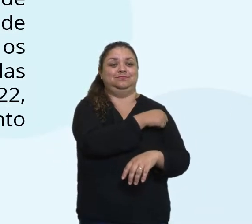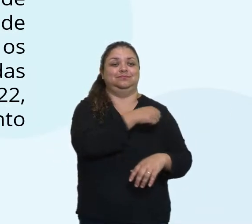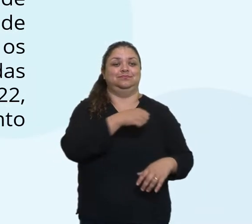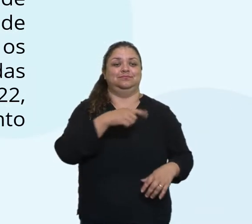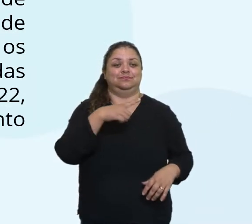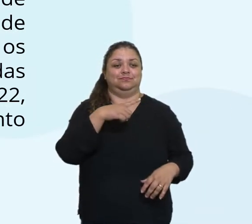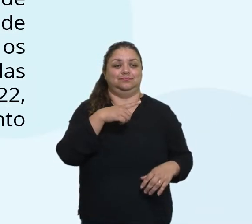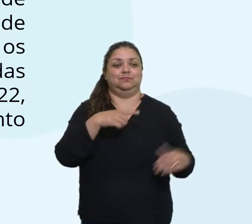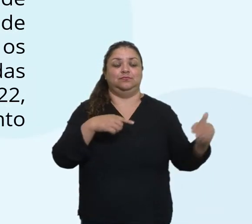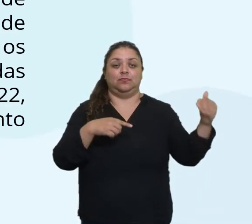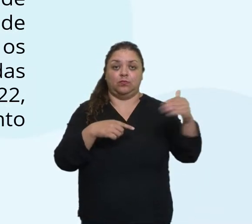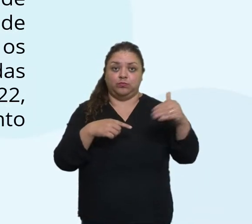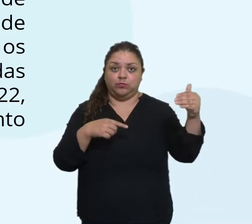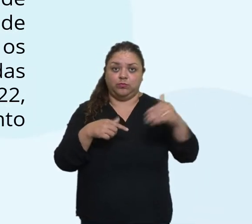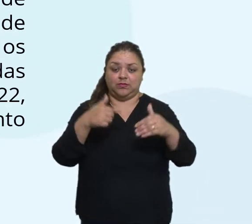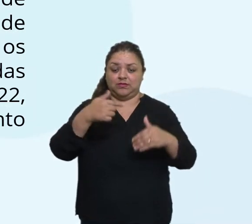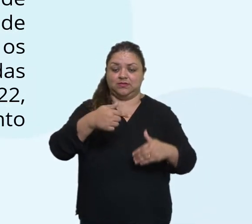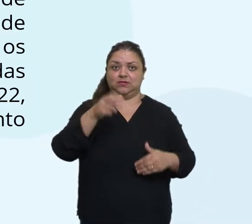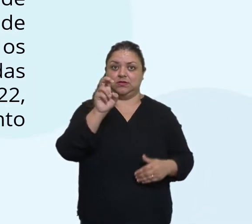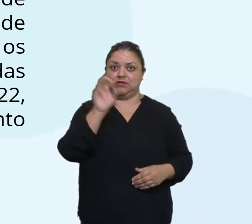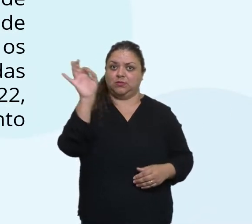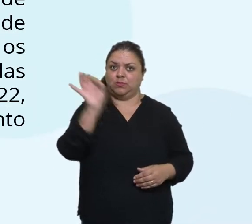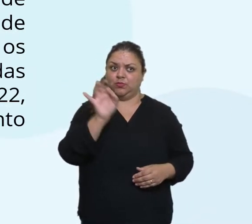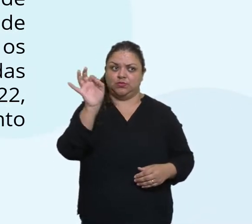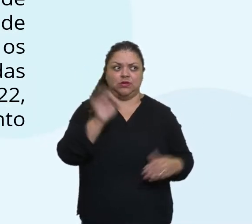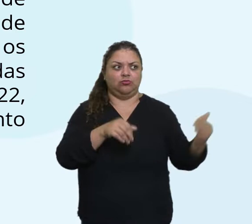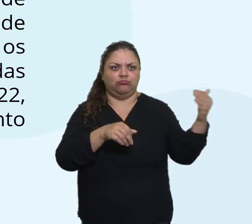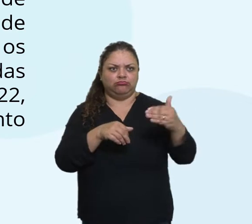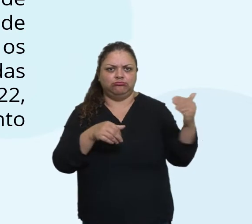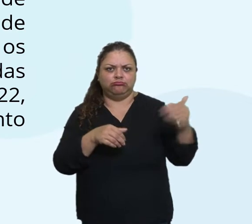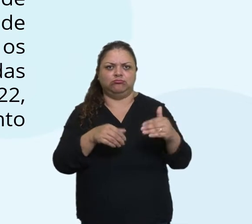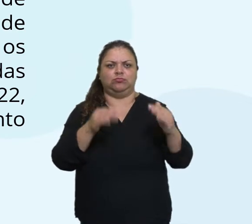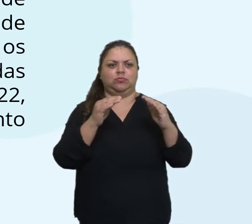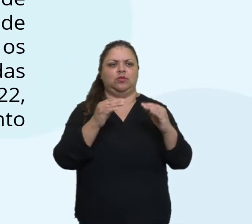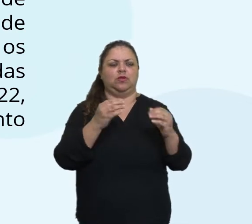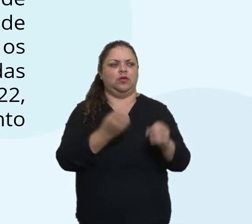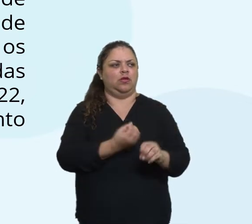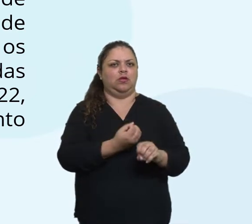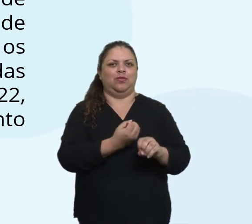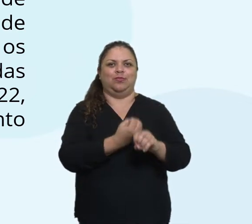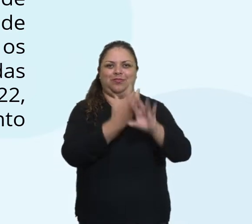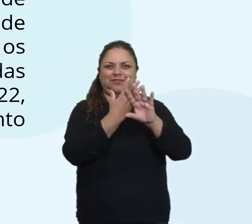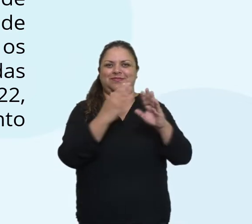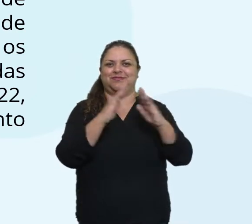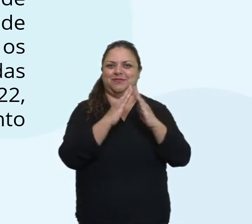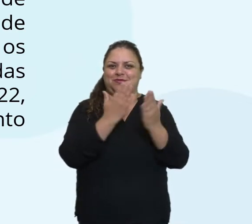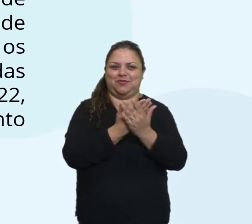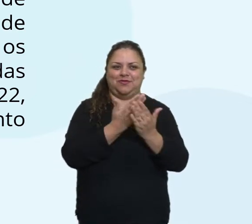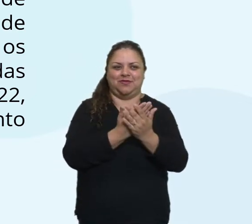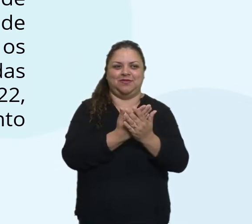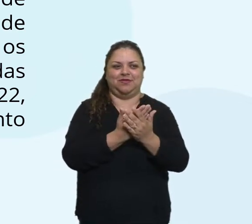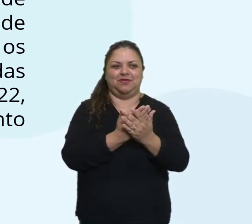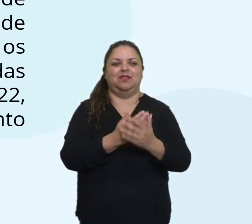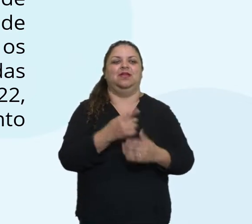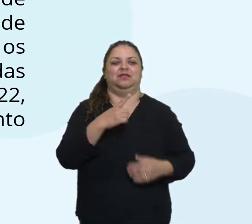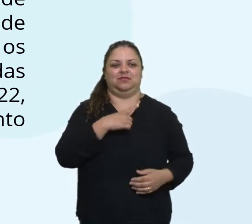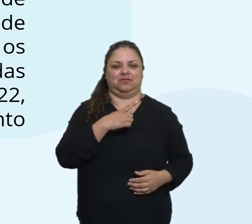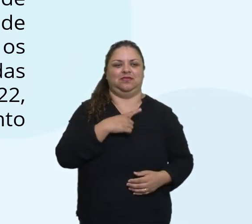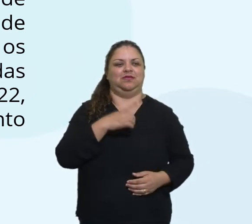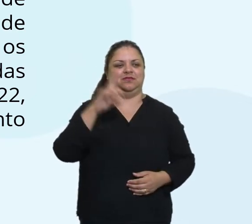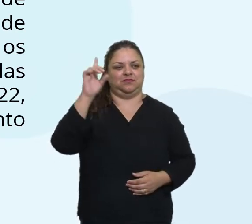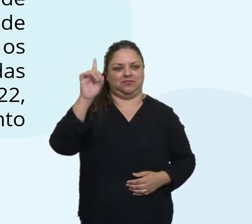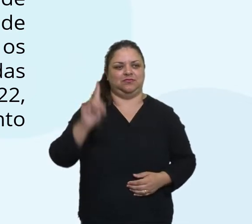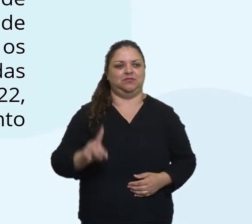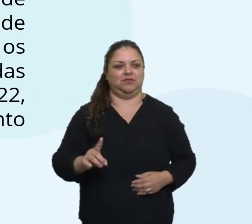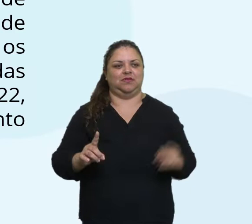com pelo menos 75 por cento de frequência do total de horas letivas do ano de dois mil e 21 terão direito à progressão